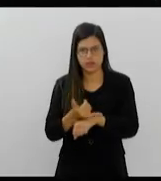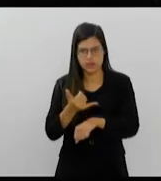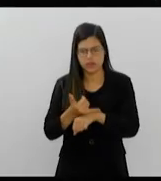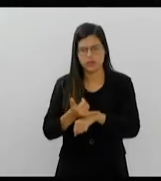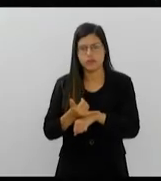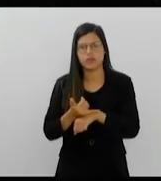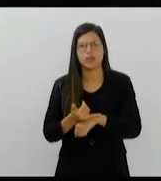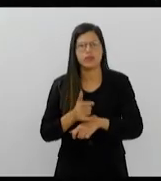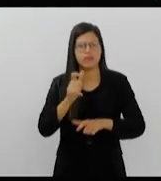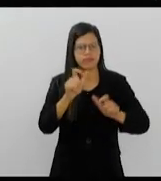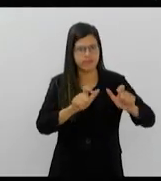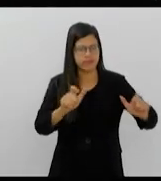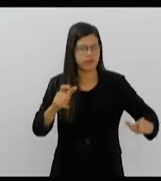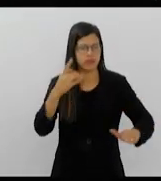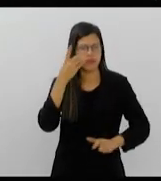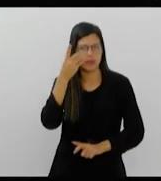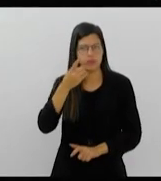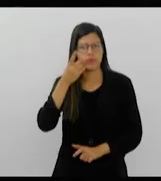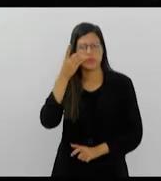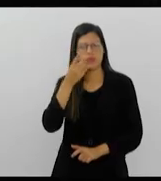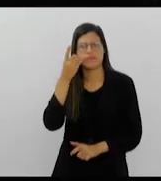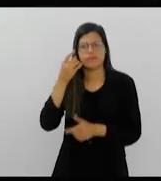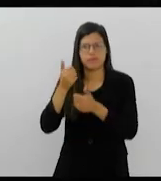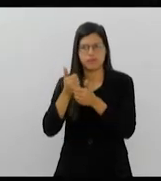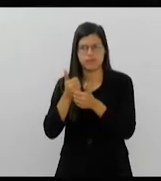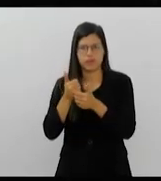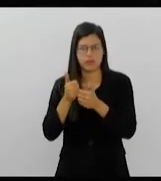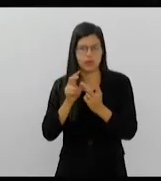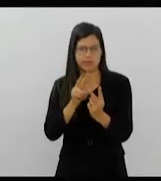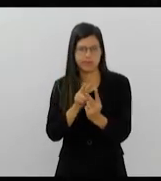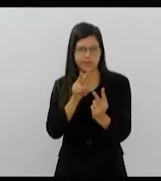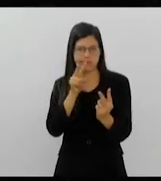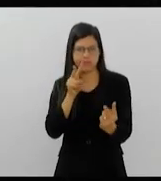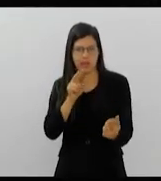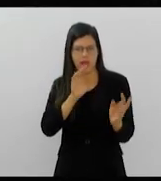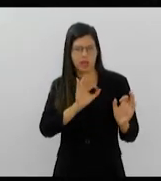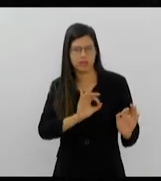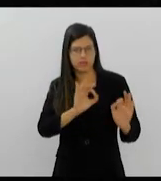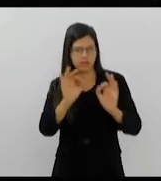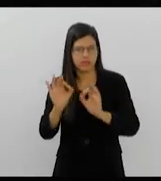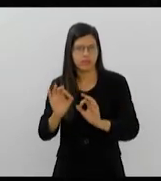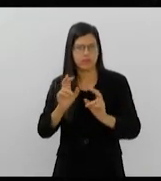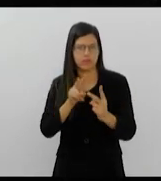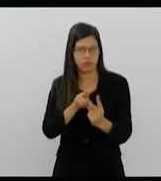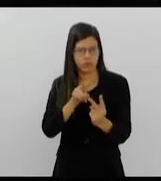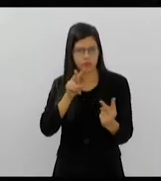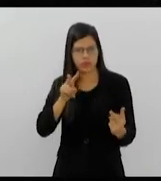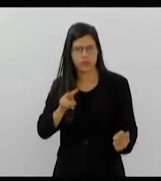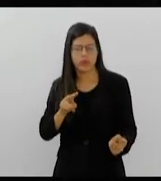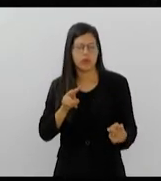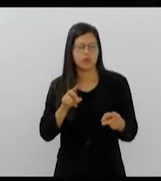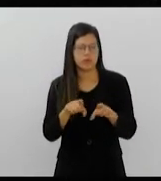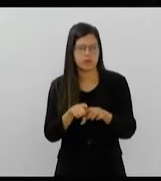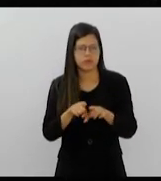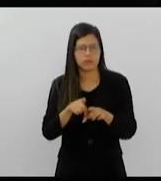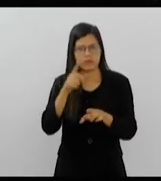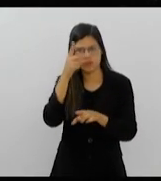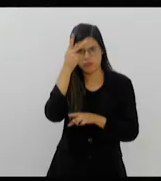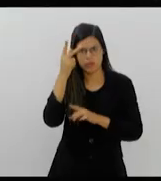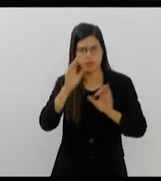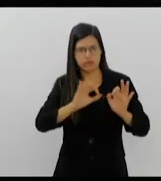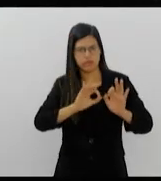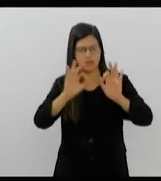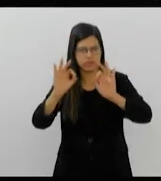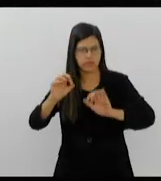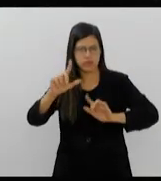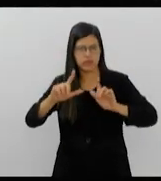Senhoras e senhores deputados que nos acompanham de forma remota, senhoras e senhores telespectadores da